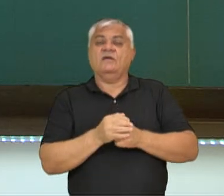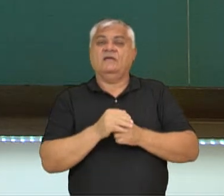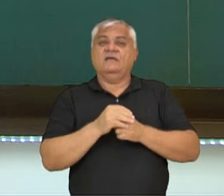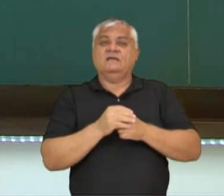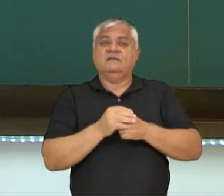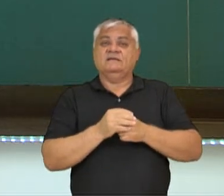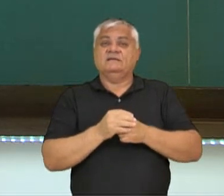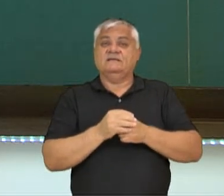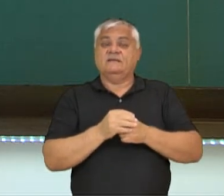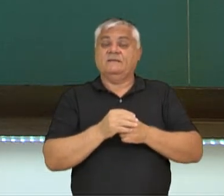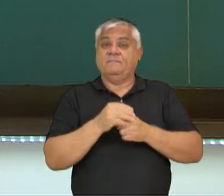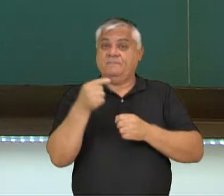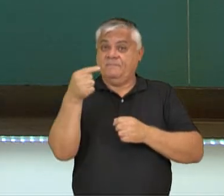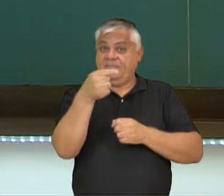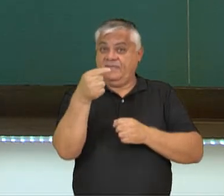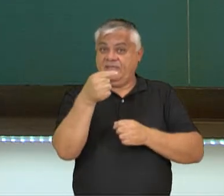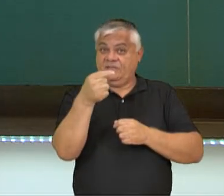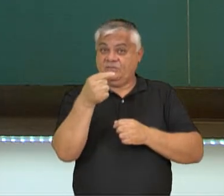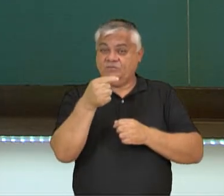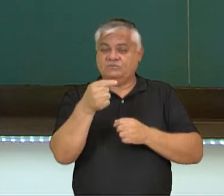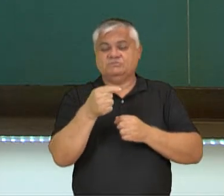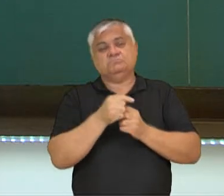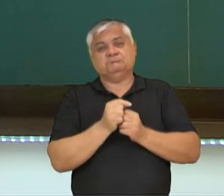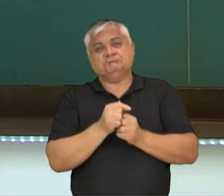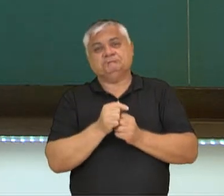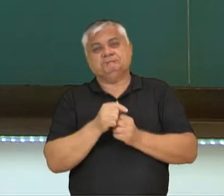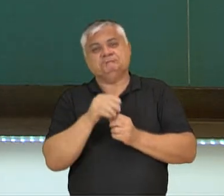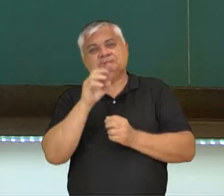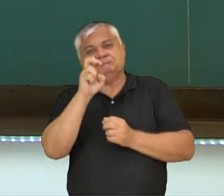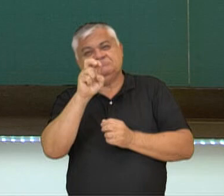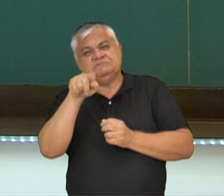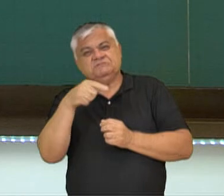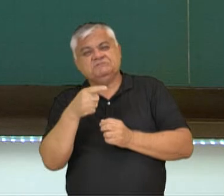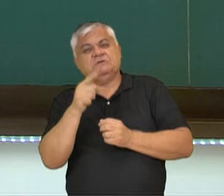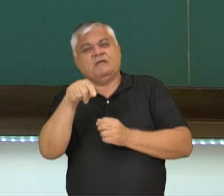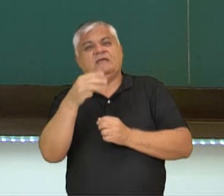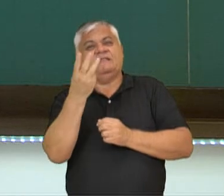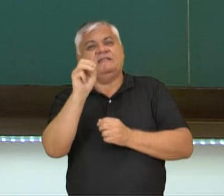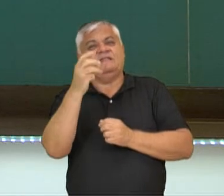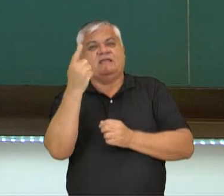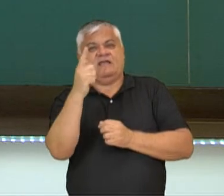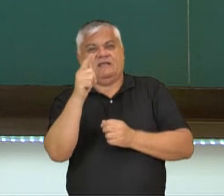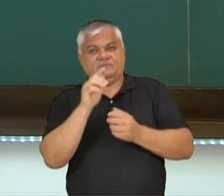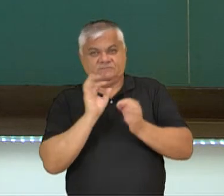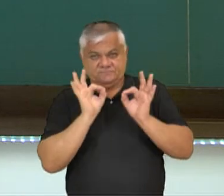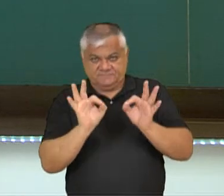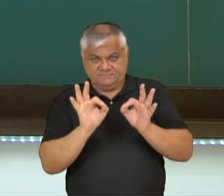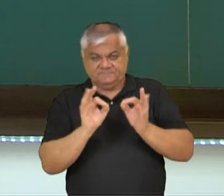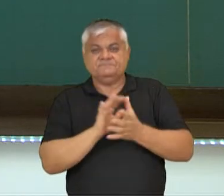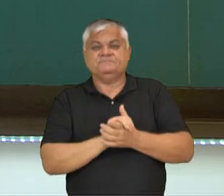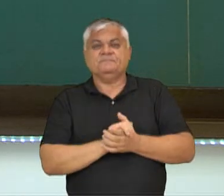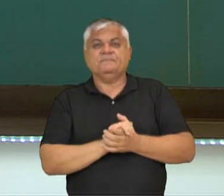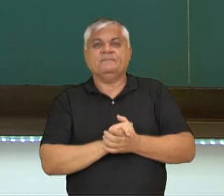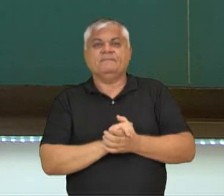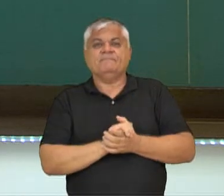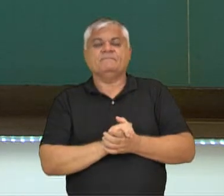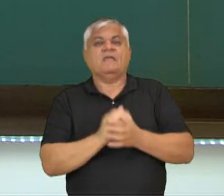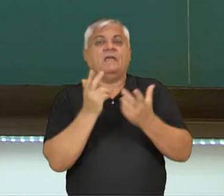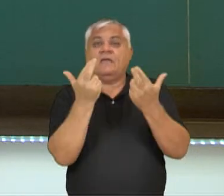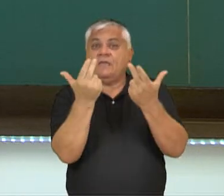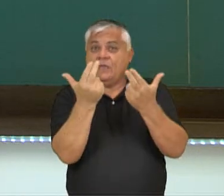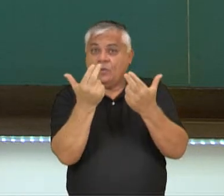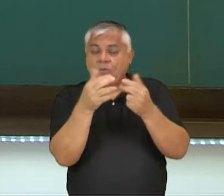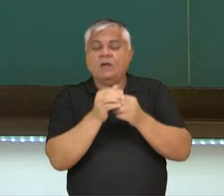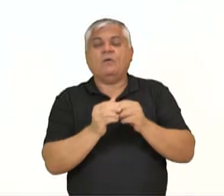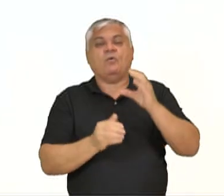igual a menos meio. Meio é o seno de 30 graus que eu peguei lá da tabela de valores notáveis, tá bom? Vou fazer a mesma coisa para